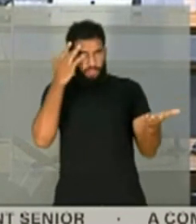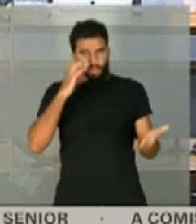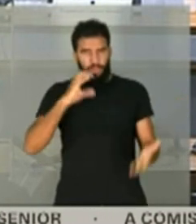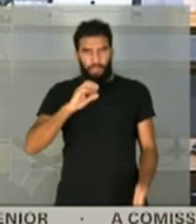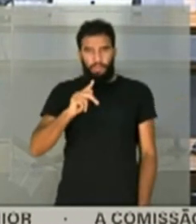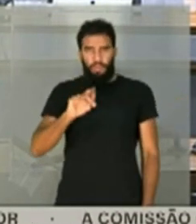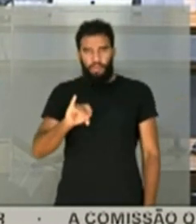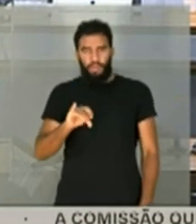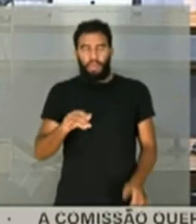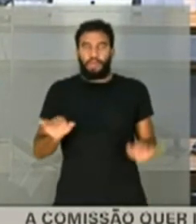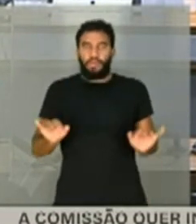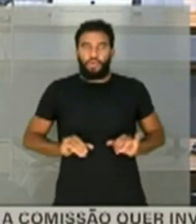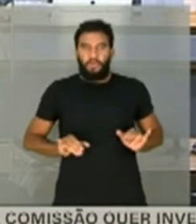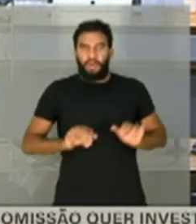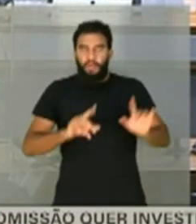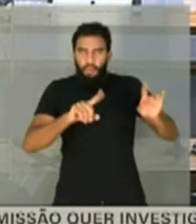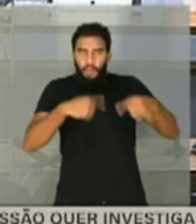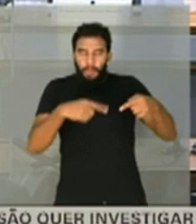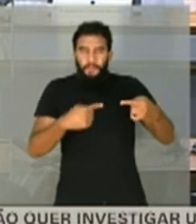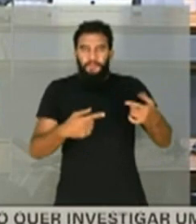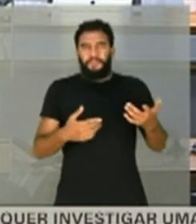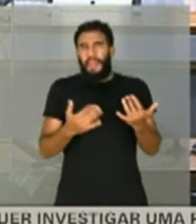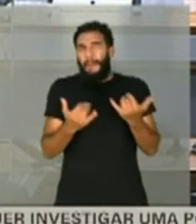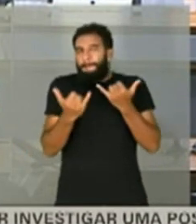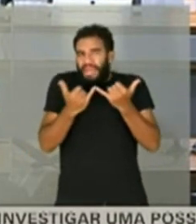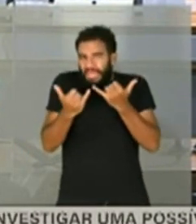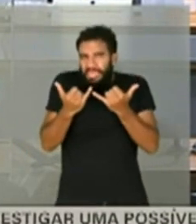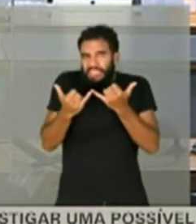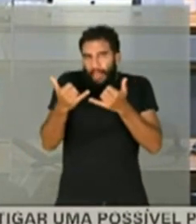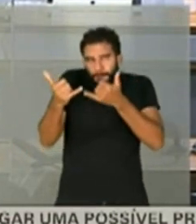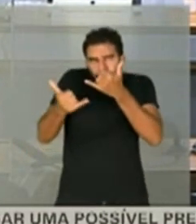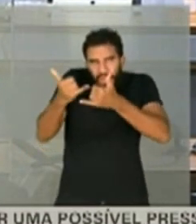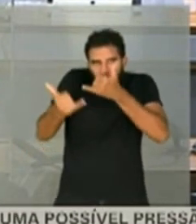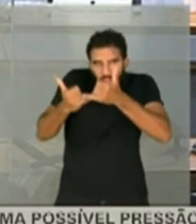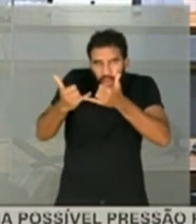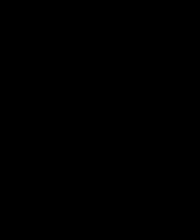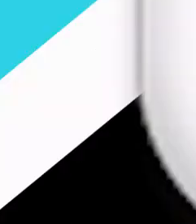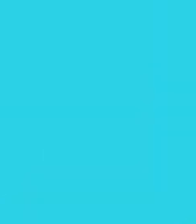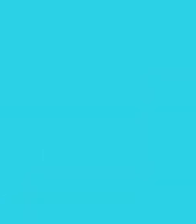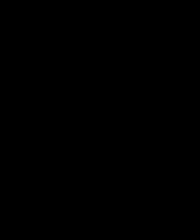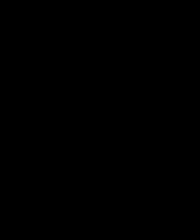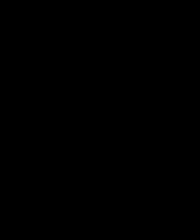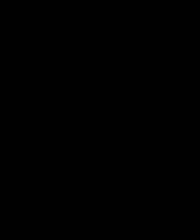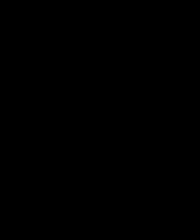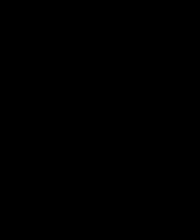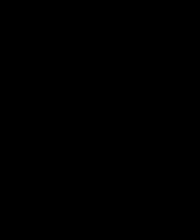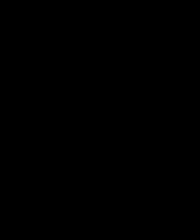sofrem esse tipo de ameaça. Pode parecer brincadeira, mas não é brincadeira isso.